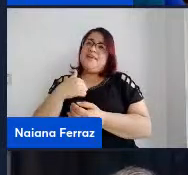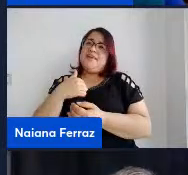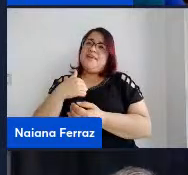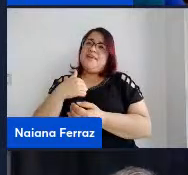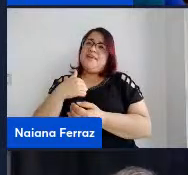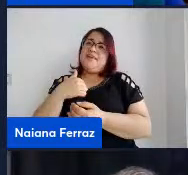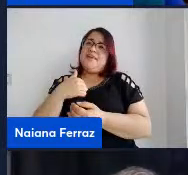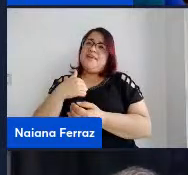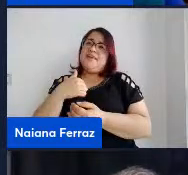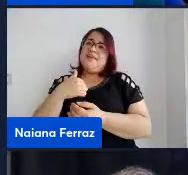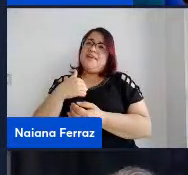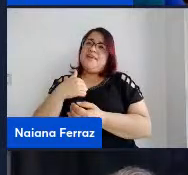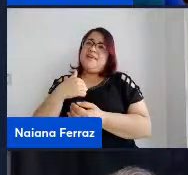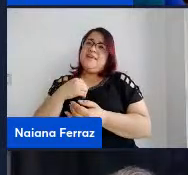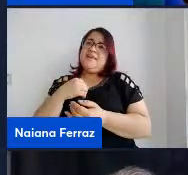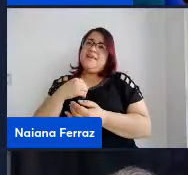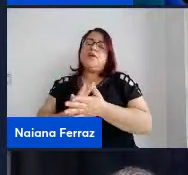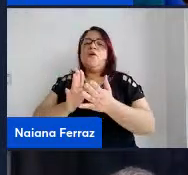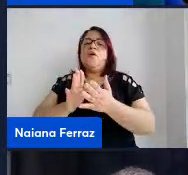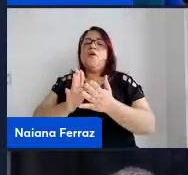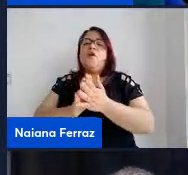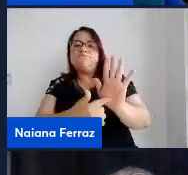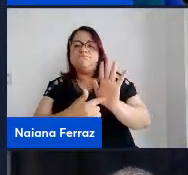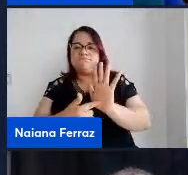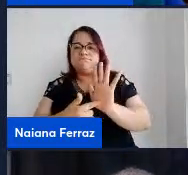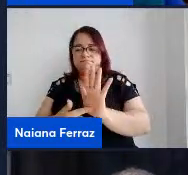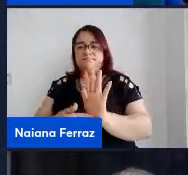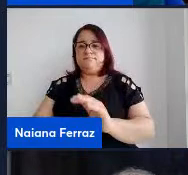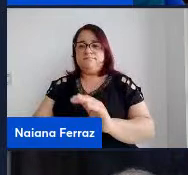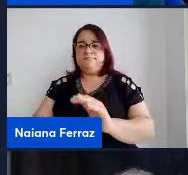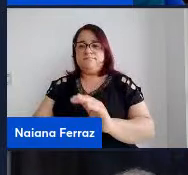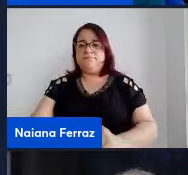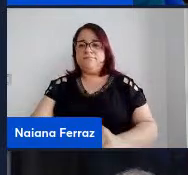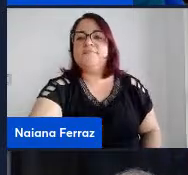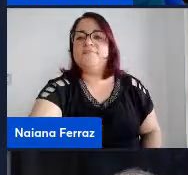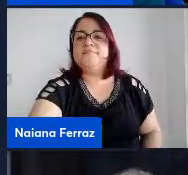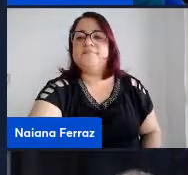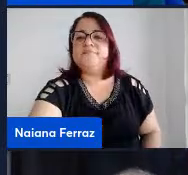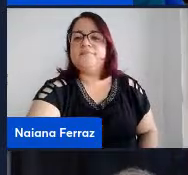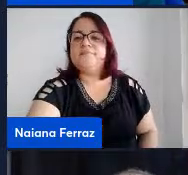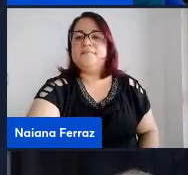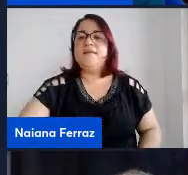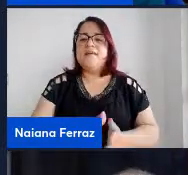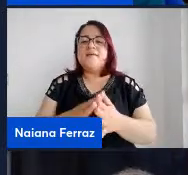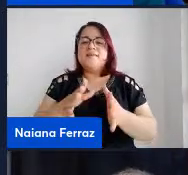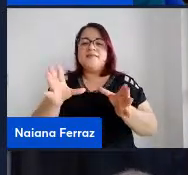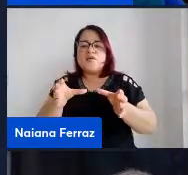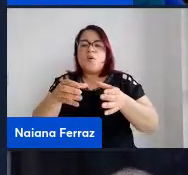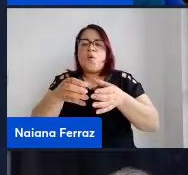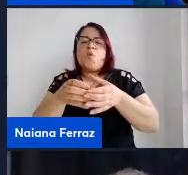em interface para tratar das interfaces na alfabetização.